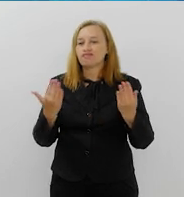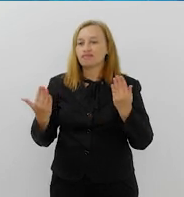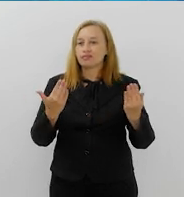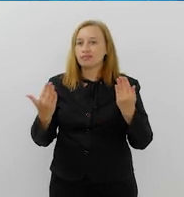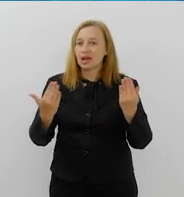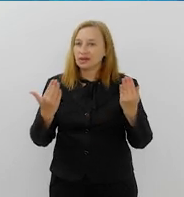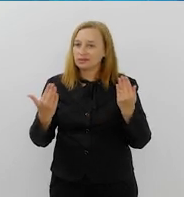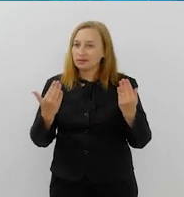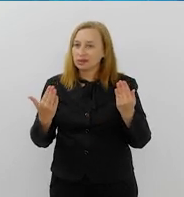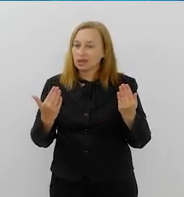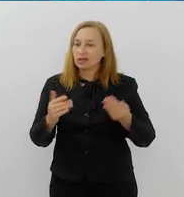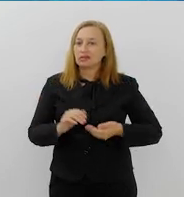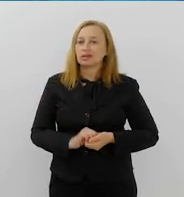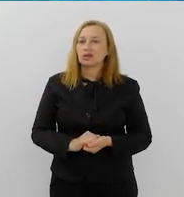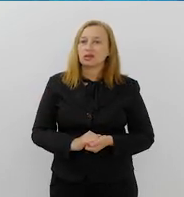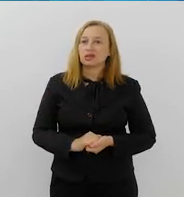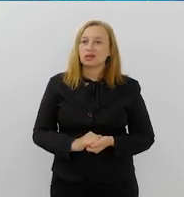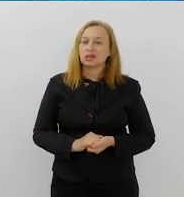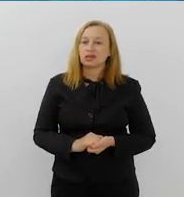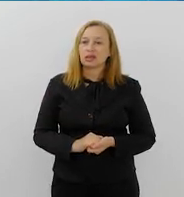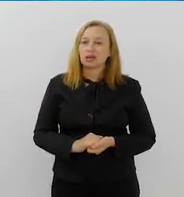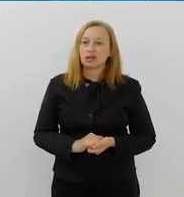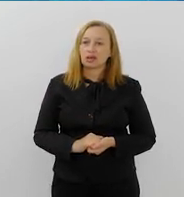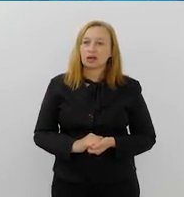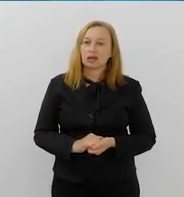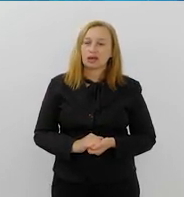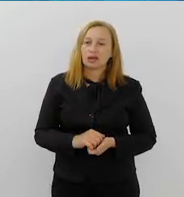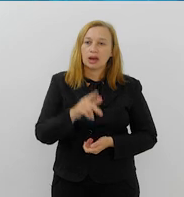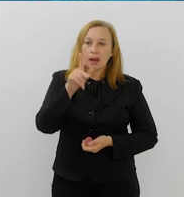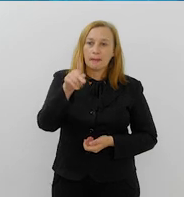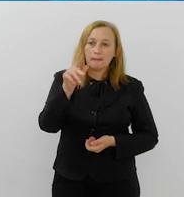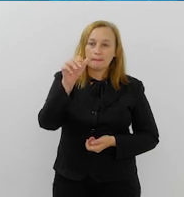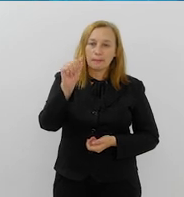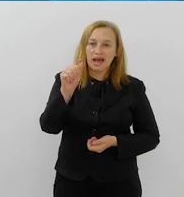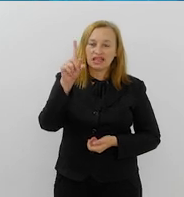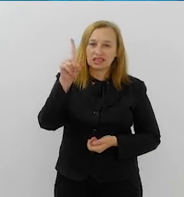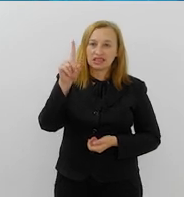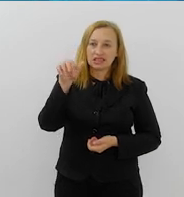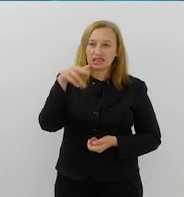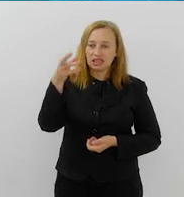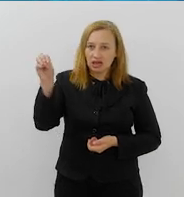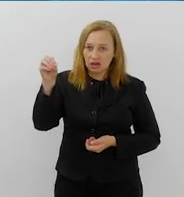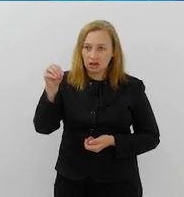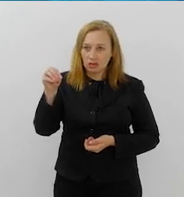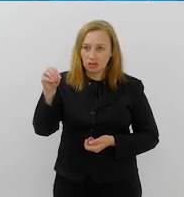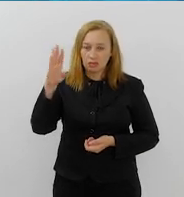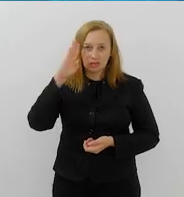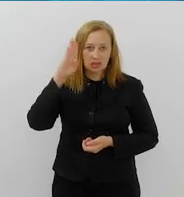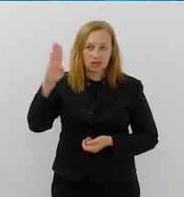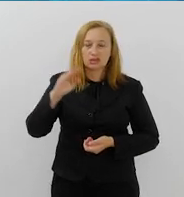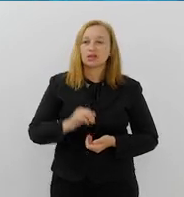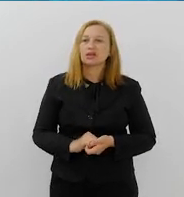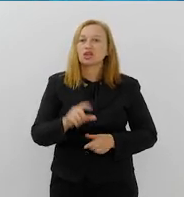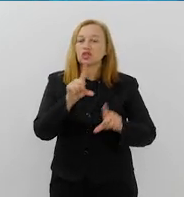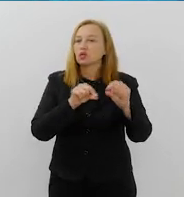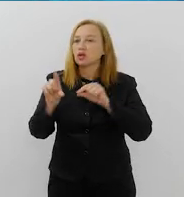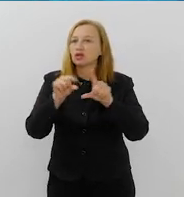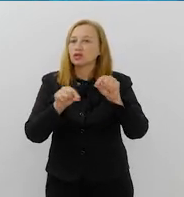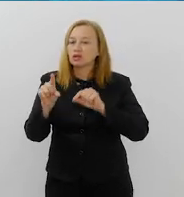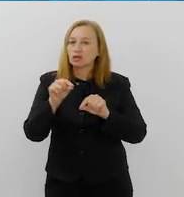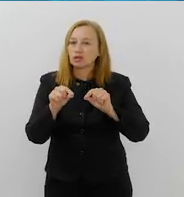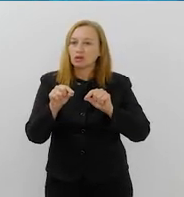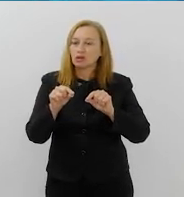uma comparação entre padrões ideais, porque nós selecionamos o que